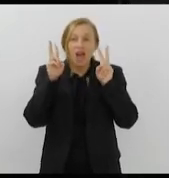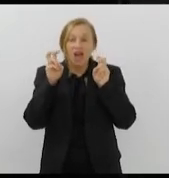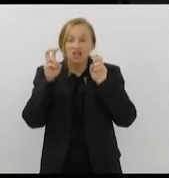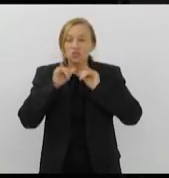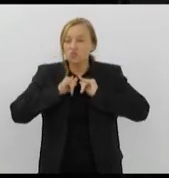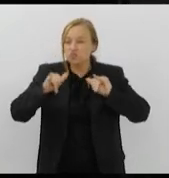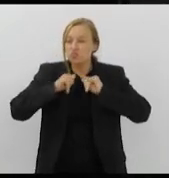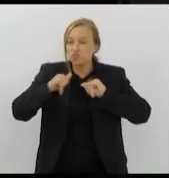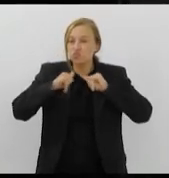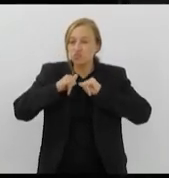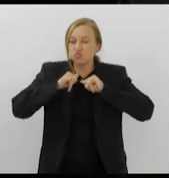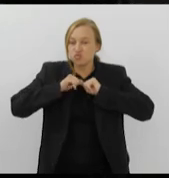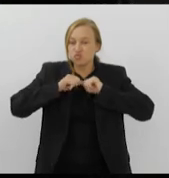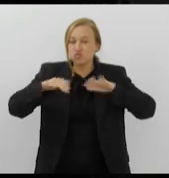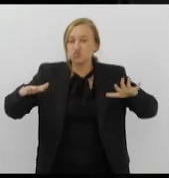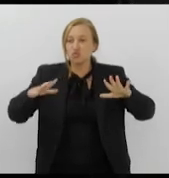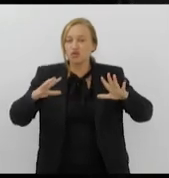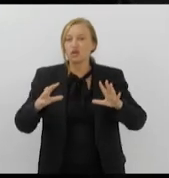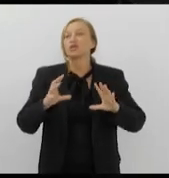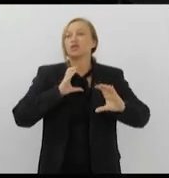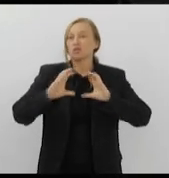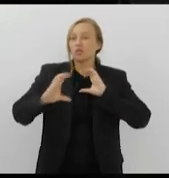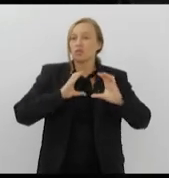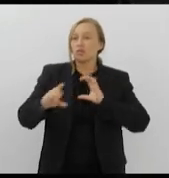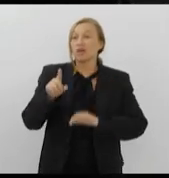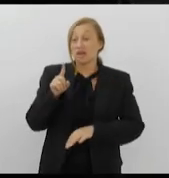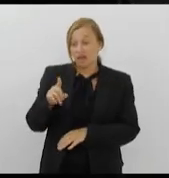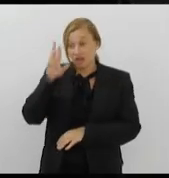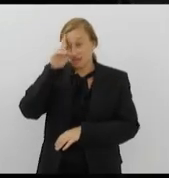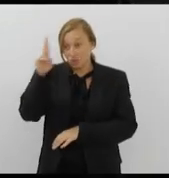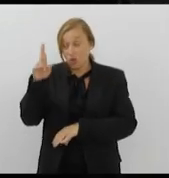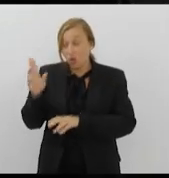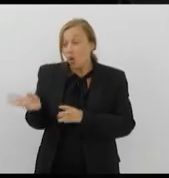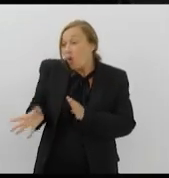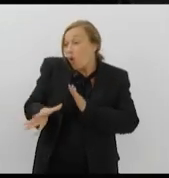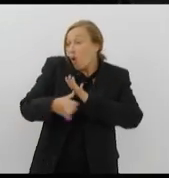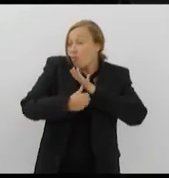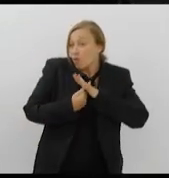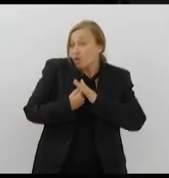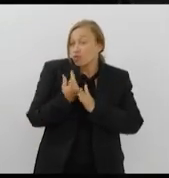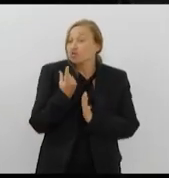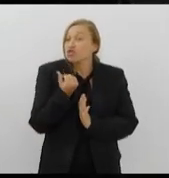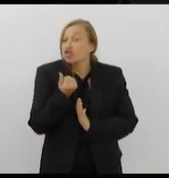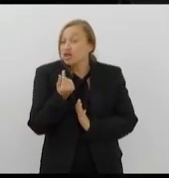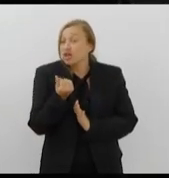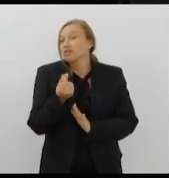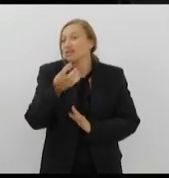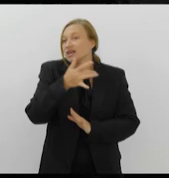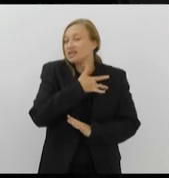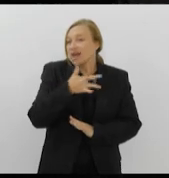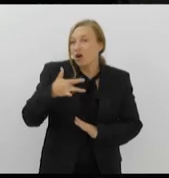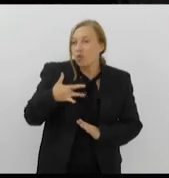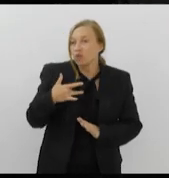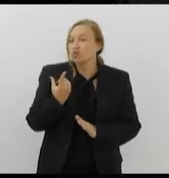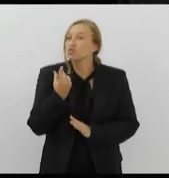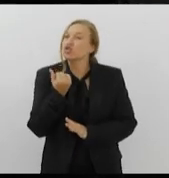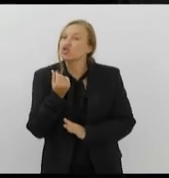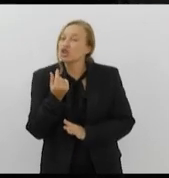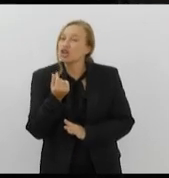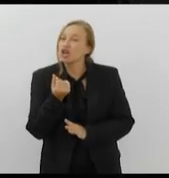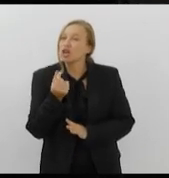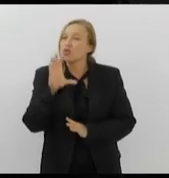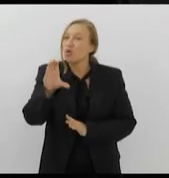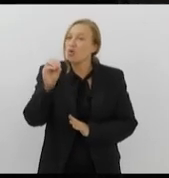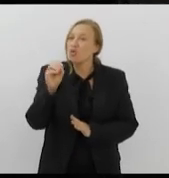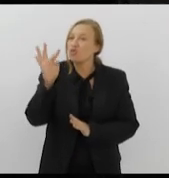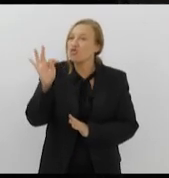grandes veículos de comunicação que a senhora é corrupta, que a senhora desviou o dinheiro da saúde, que a senhora desviou o dinheiro do Covid, ou